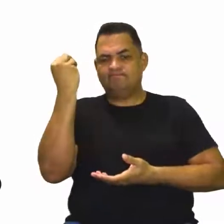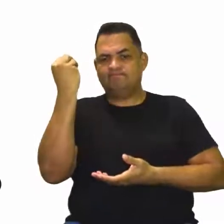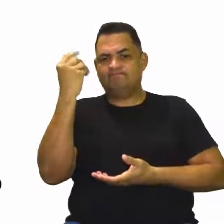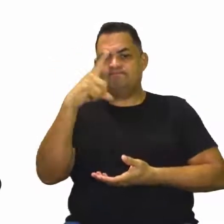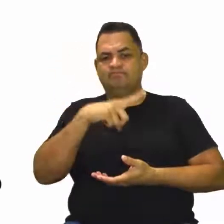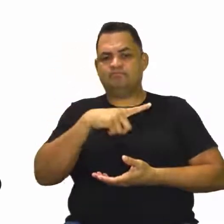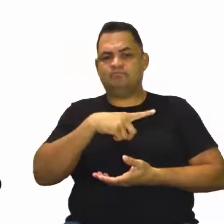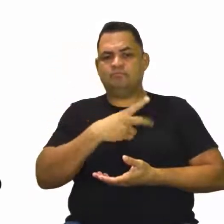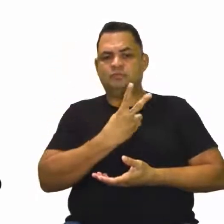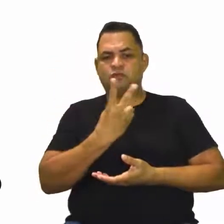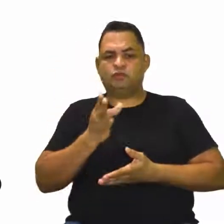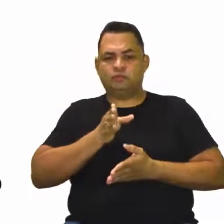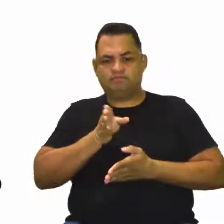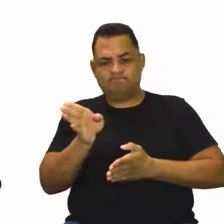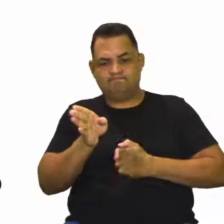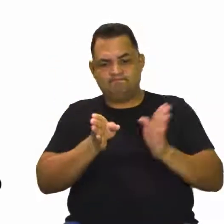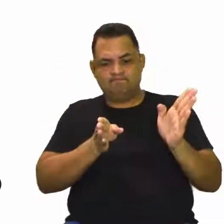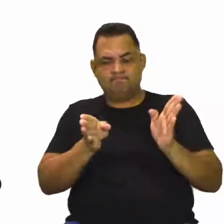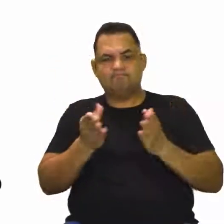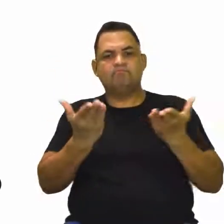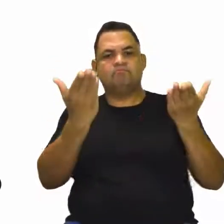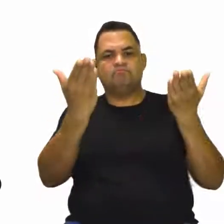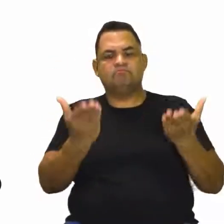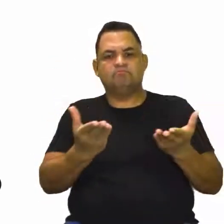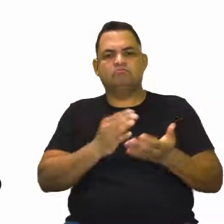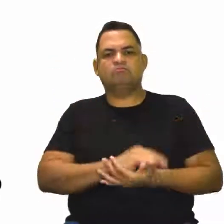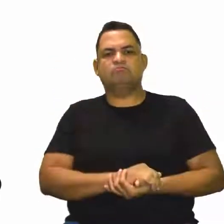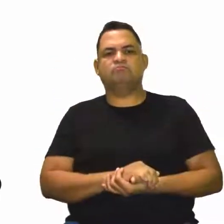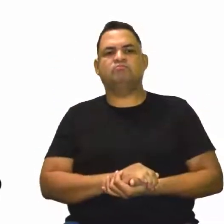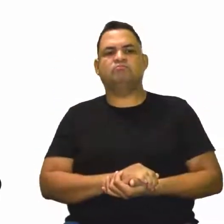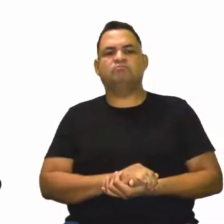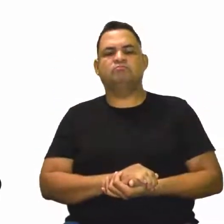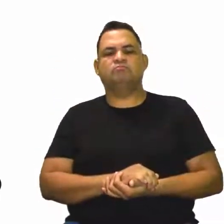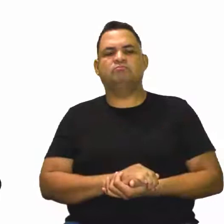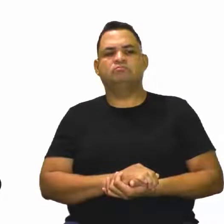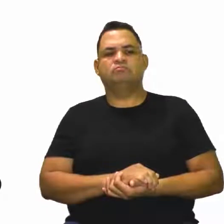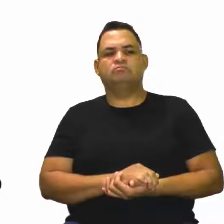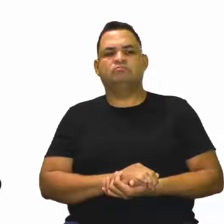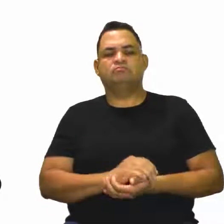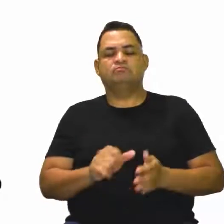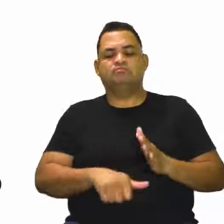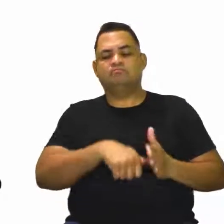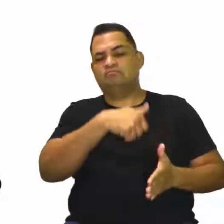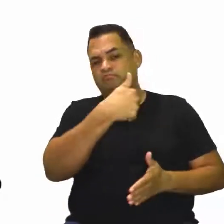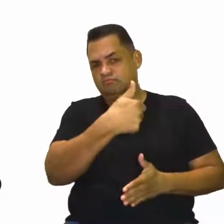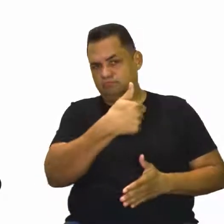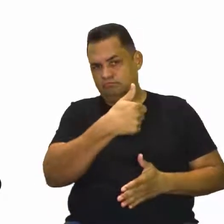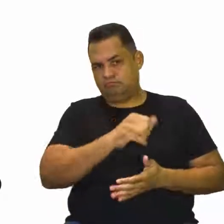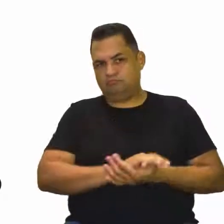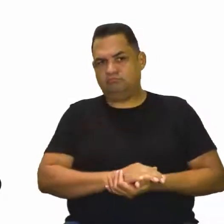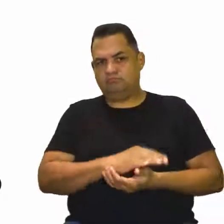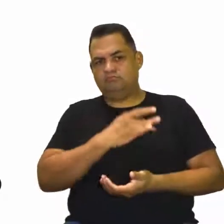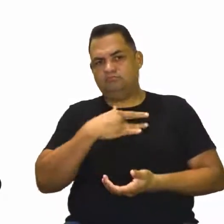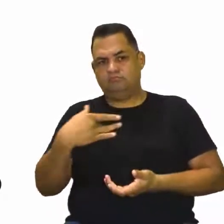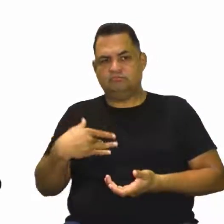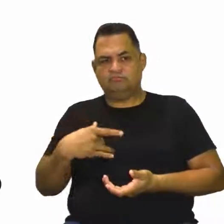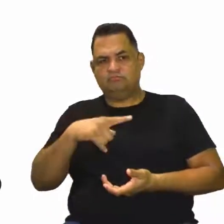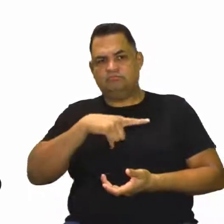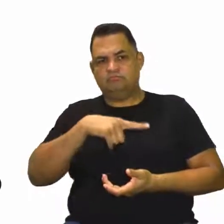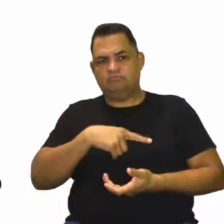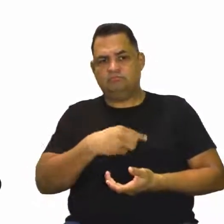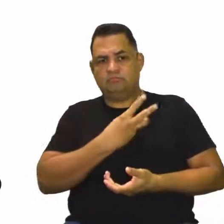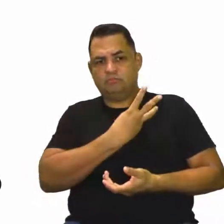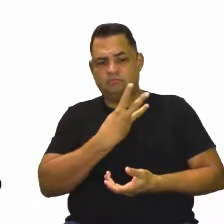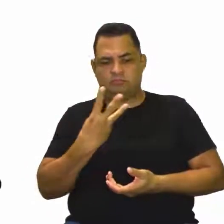tem duas vertentes aqui bem importantes serem mencionadas. Que a primeira delas, né? A saúde aí, ela possui